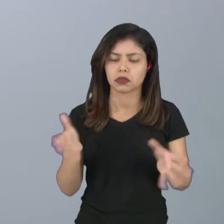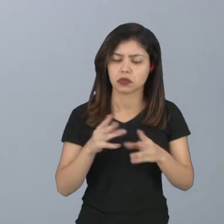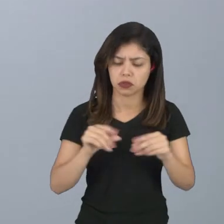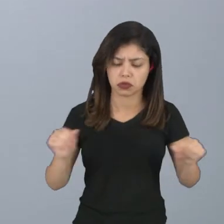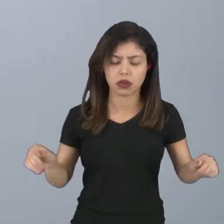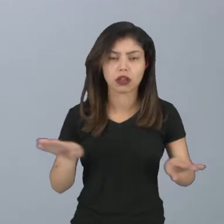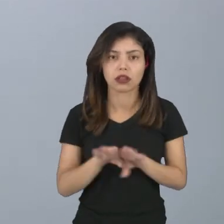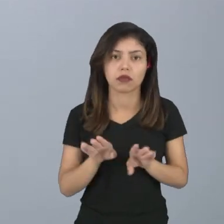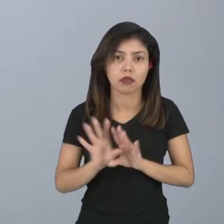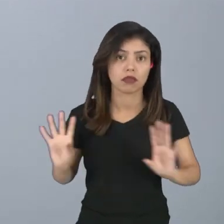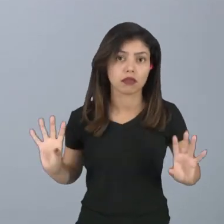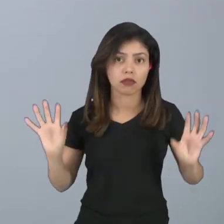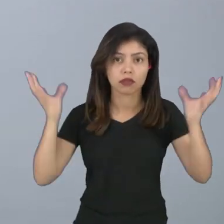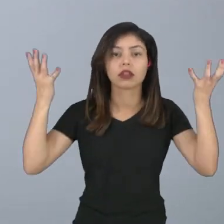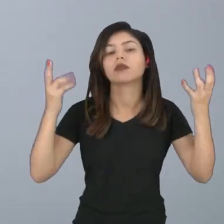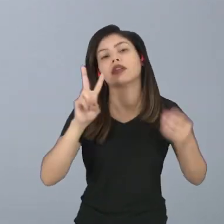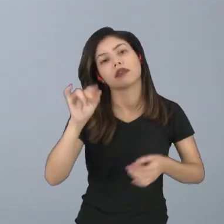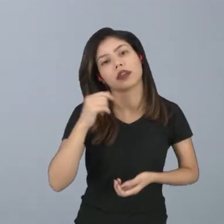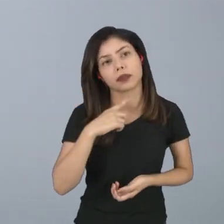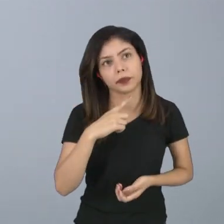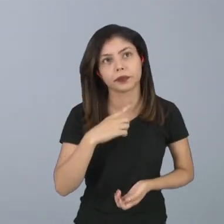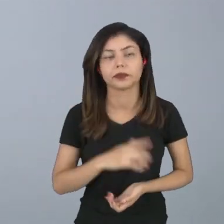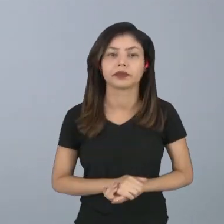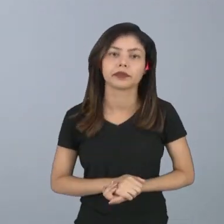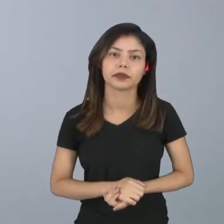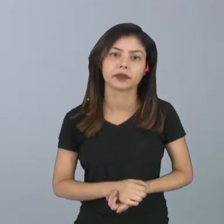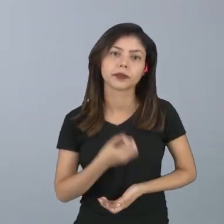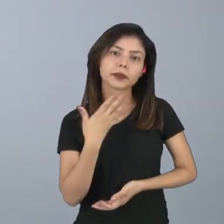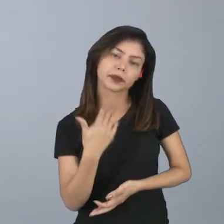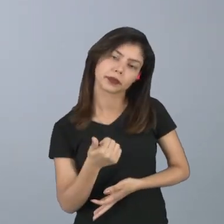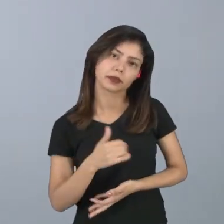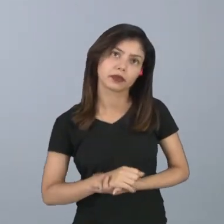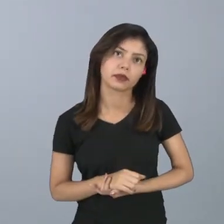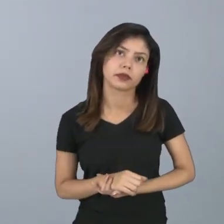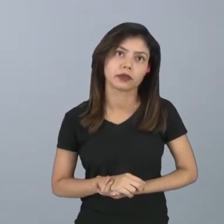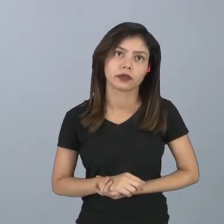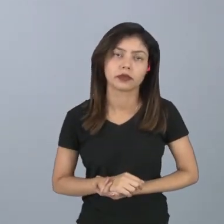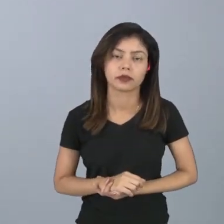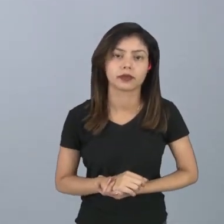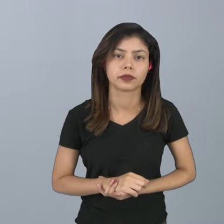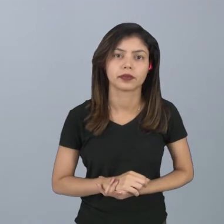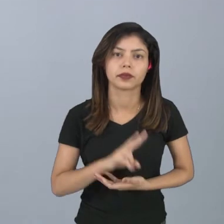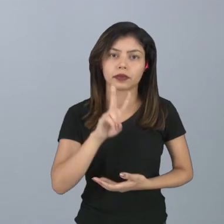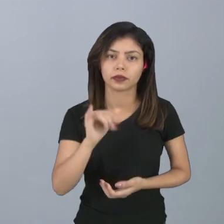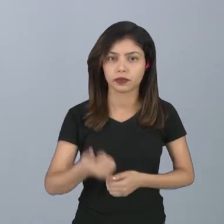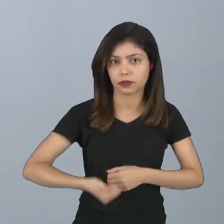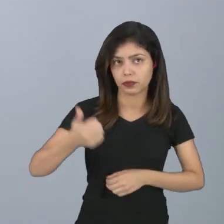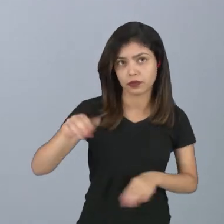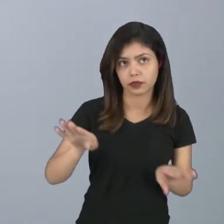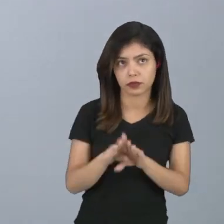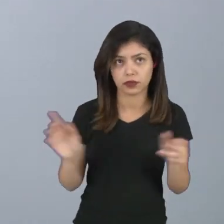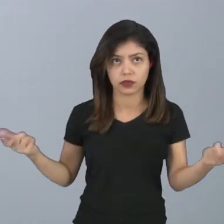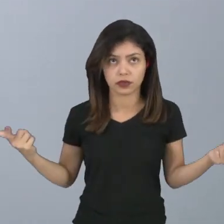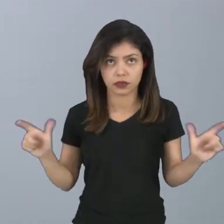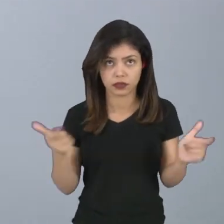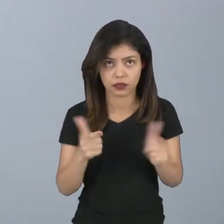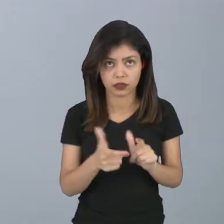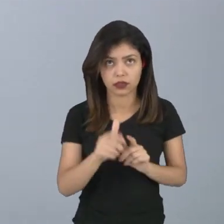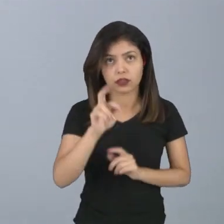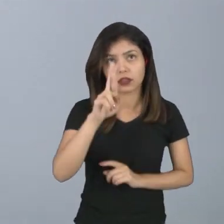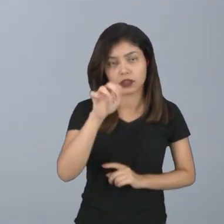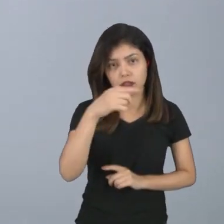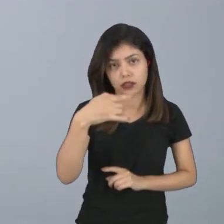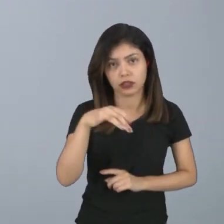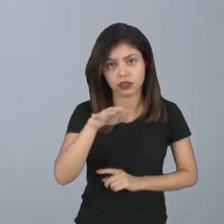e o tipo de clima que essa planta ela vai resistir. Tá bom? E também as vantagens dos alimentos transgênicos é a redução no uso de